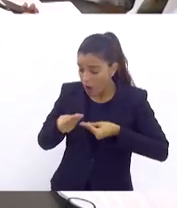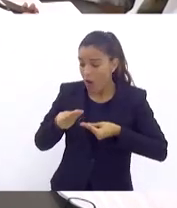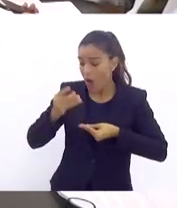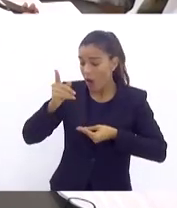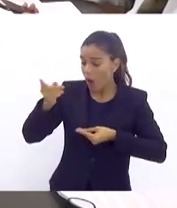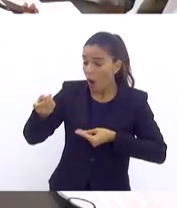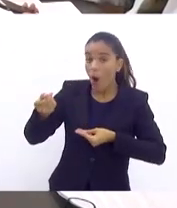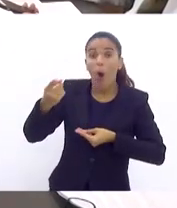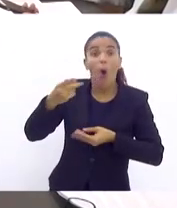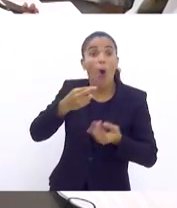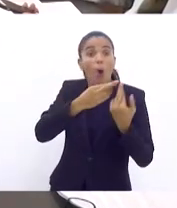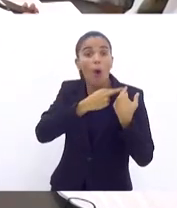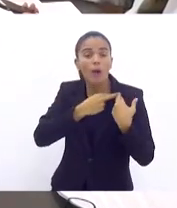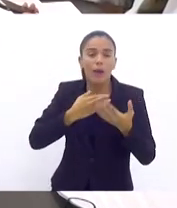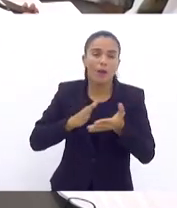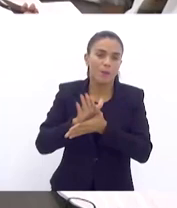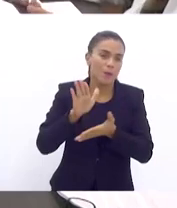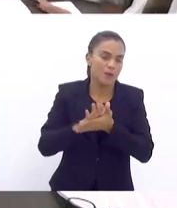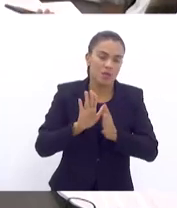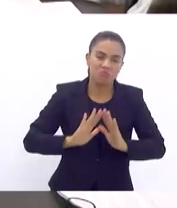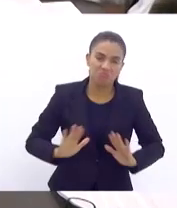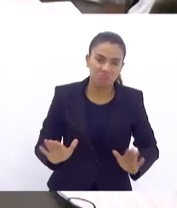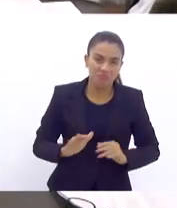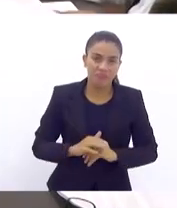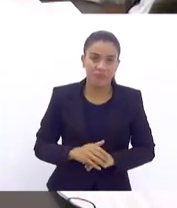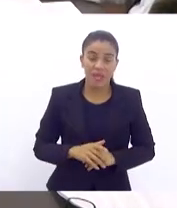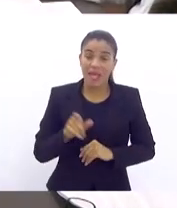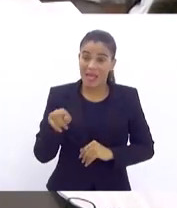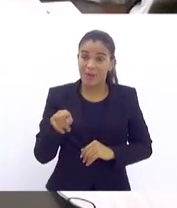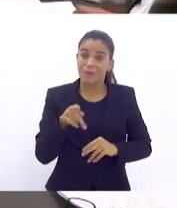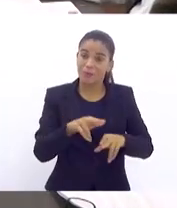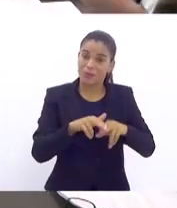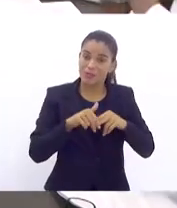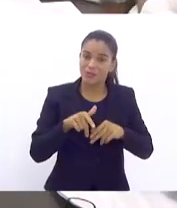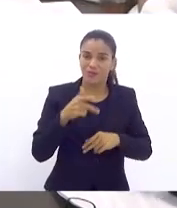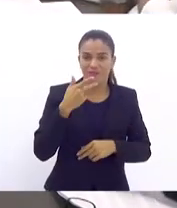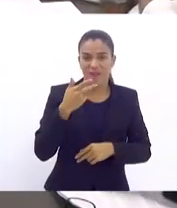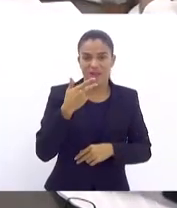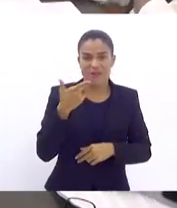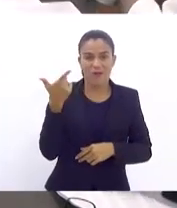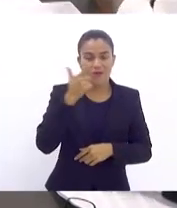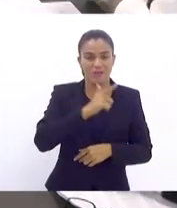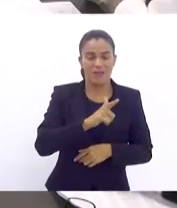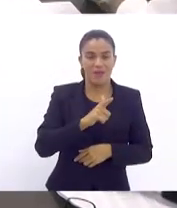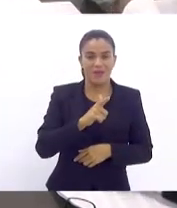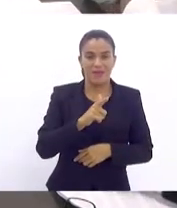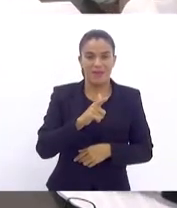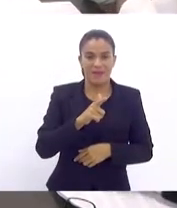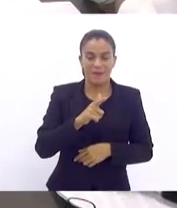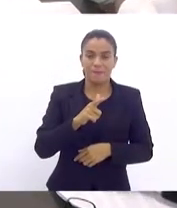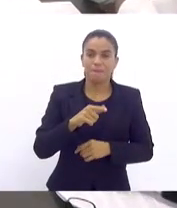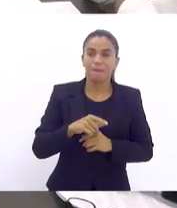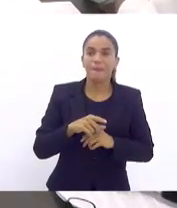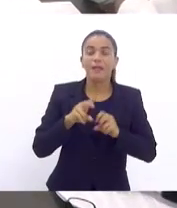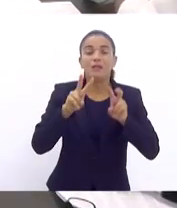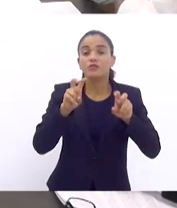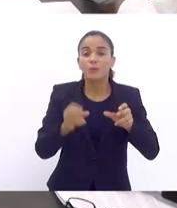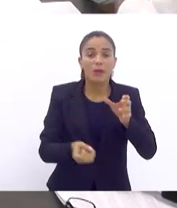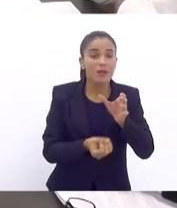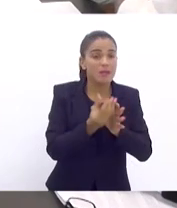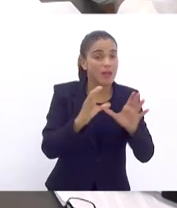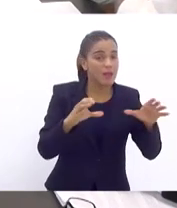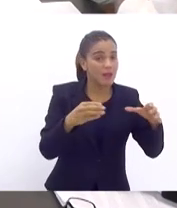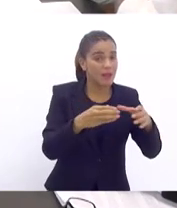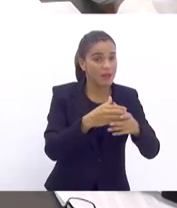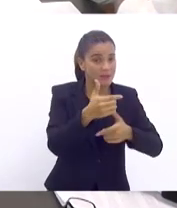com esse dispositivo de autoria Deputado Municipal a gente consegue Sanear um problema que era a instalação de frente sem a publicação